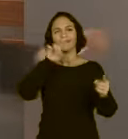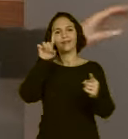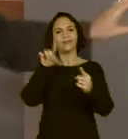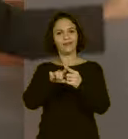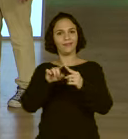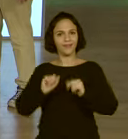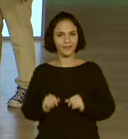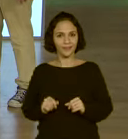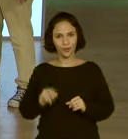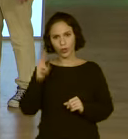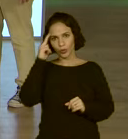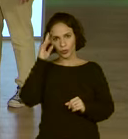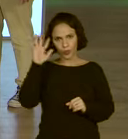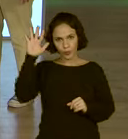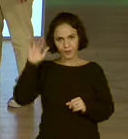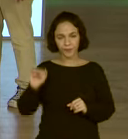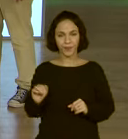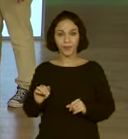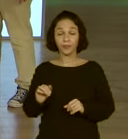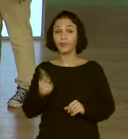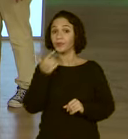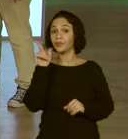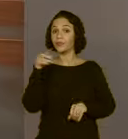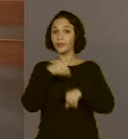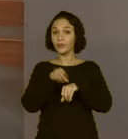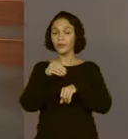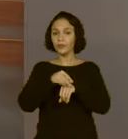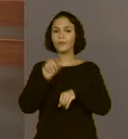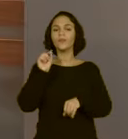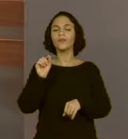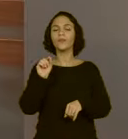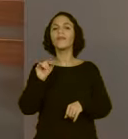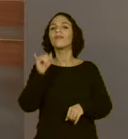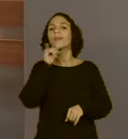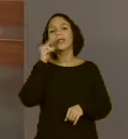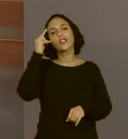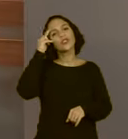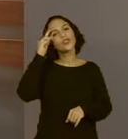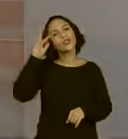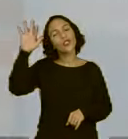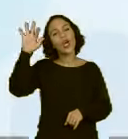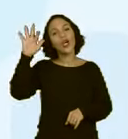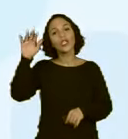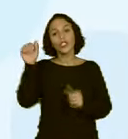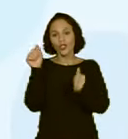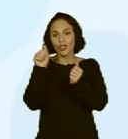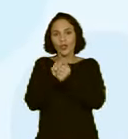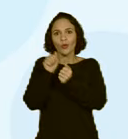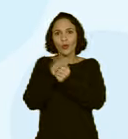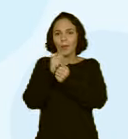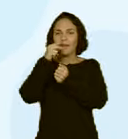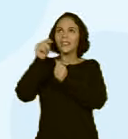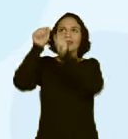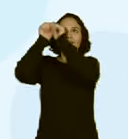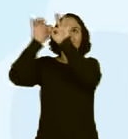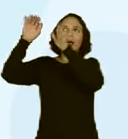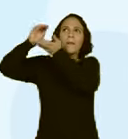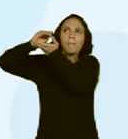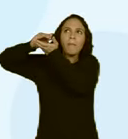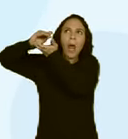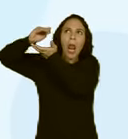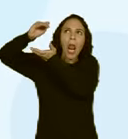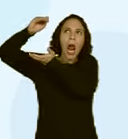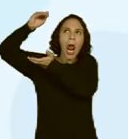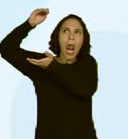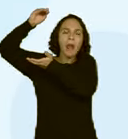sonho. Uma outra dica é evite acumular muitos sonhos ao mesmo tempo. Isso é